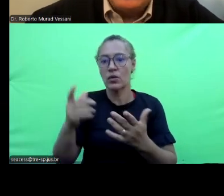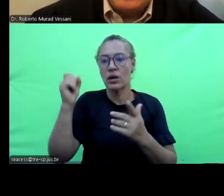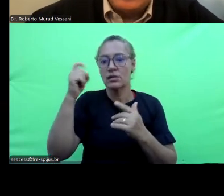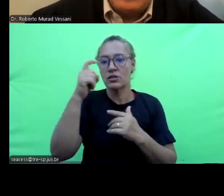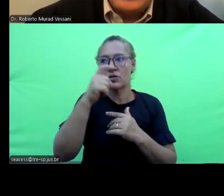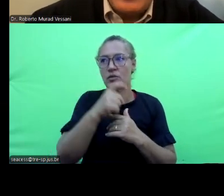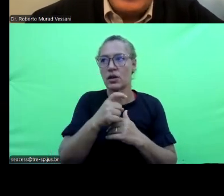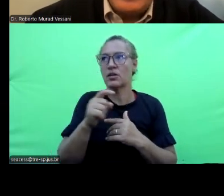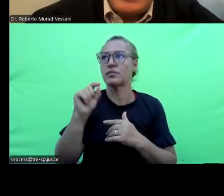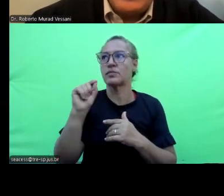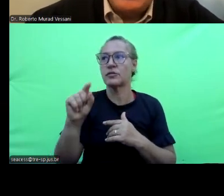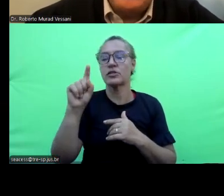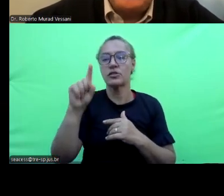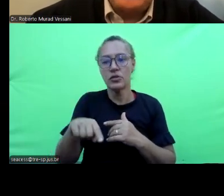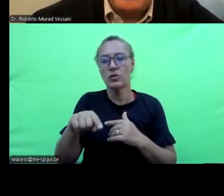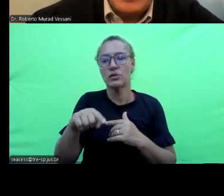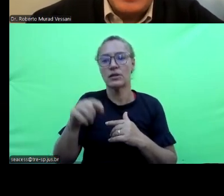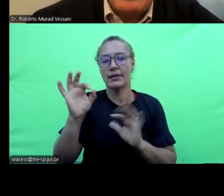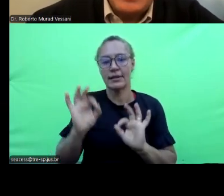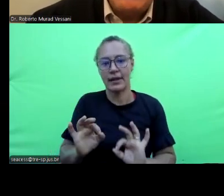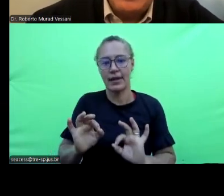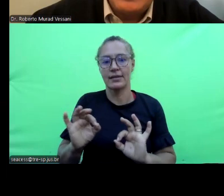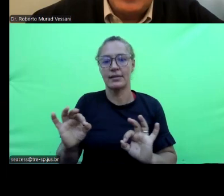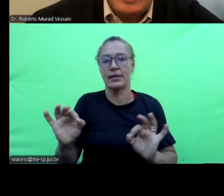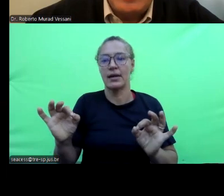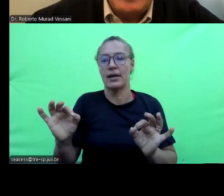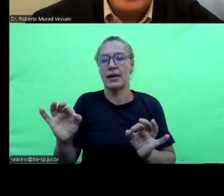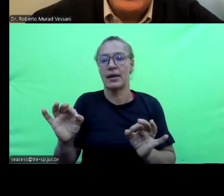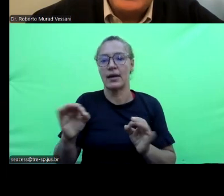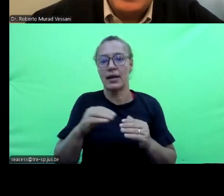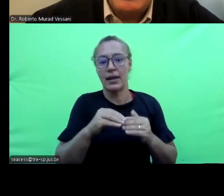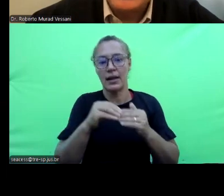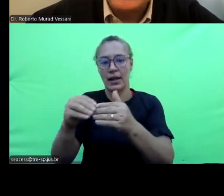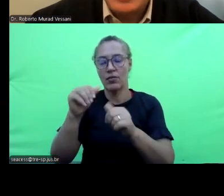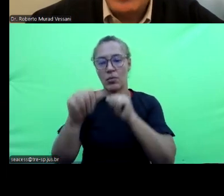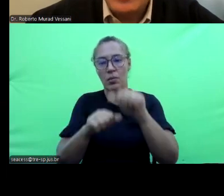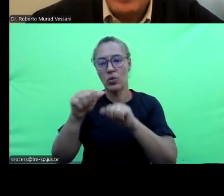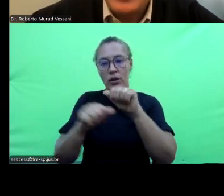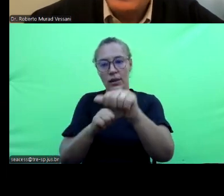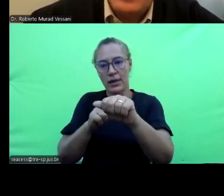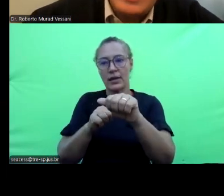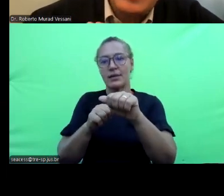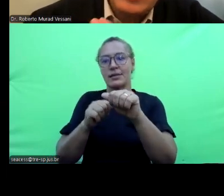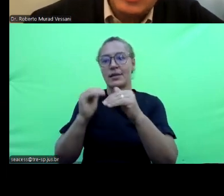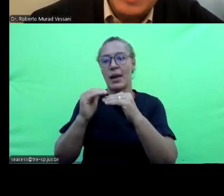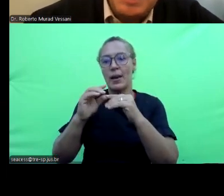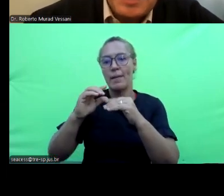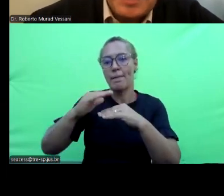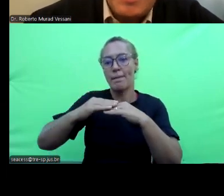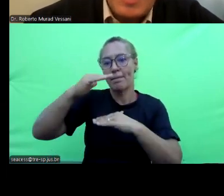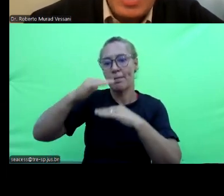e isso, consequentemente, acaba levando a uma mudança na pressão intraocular da